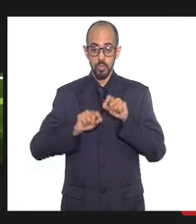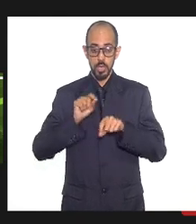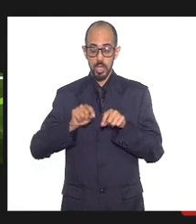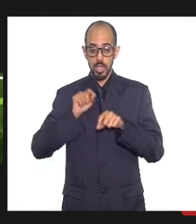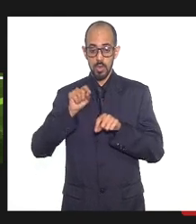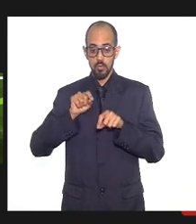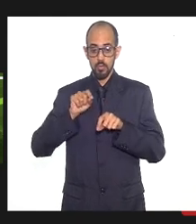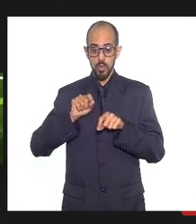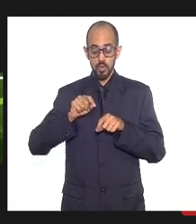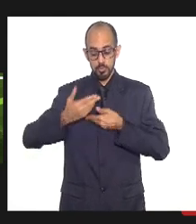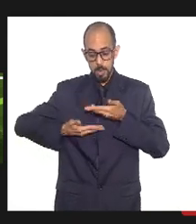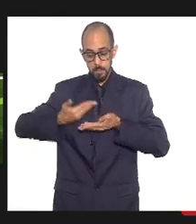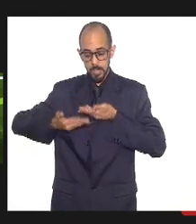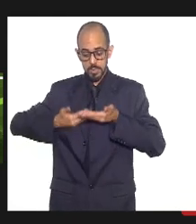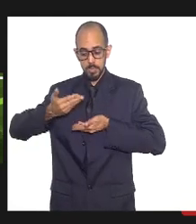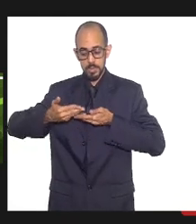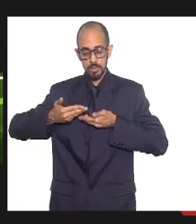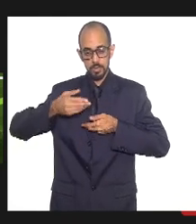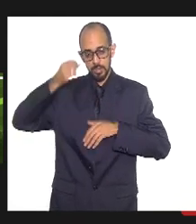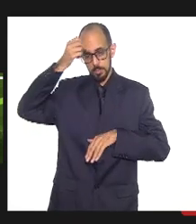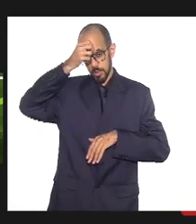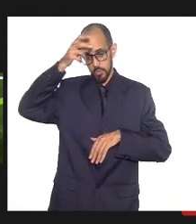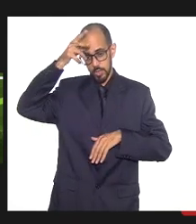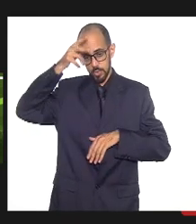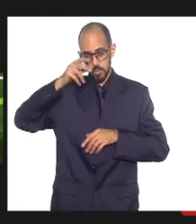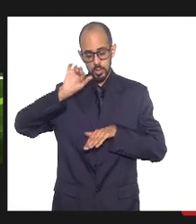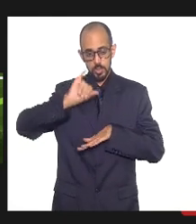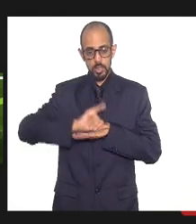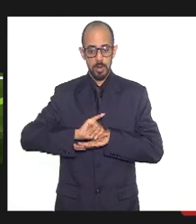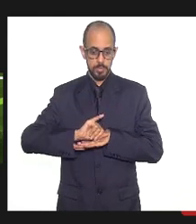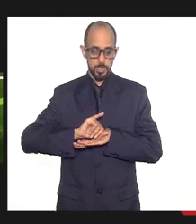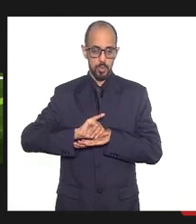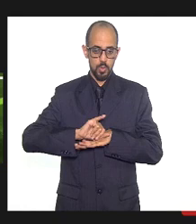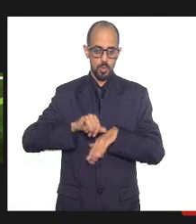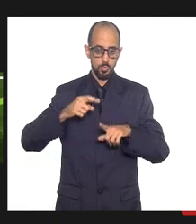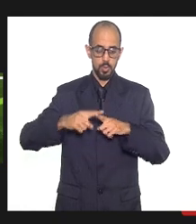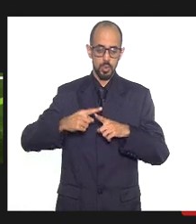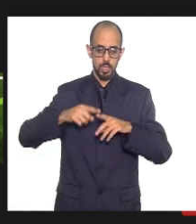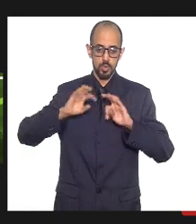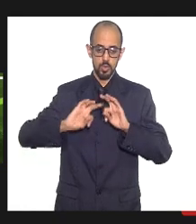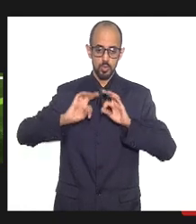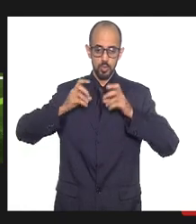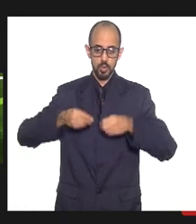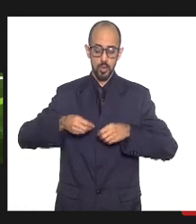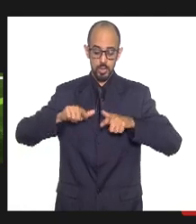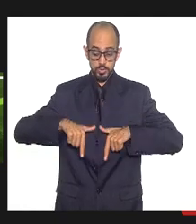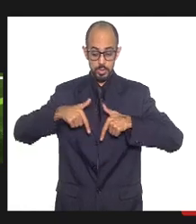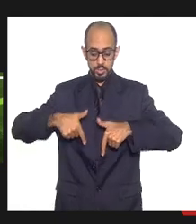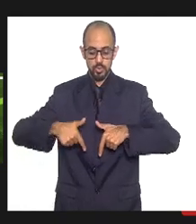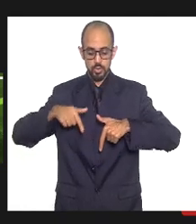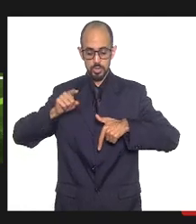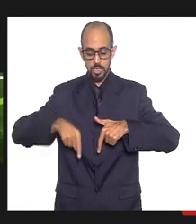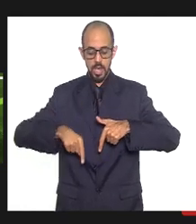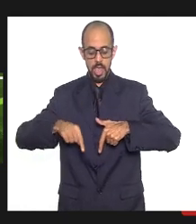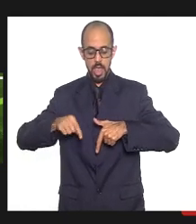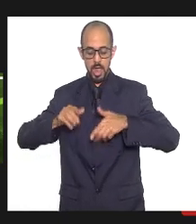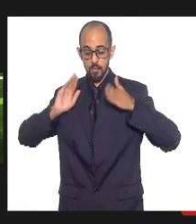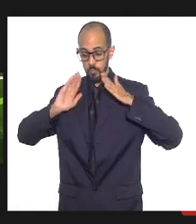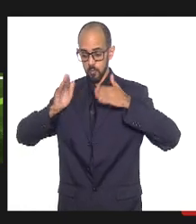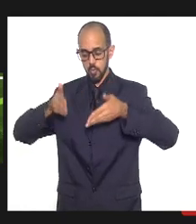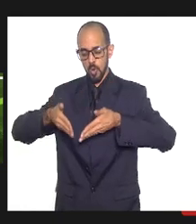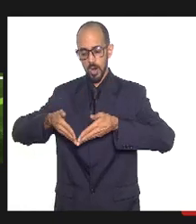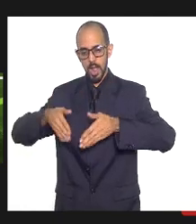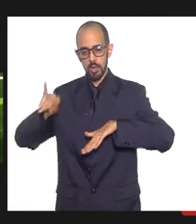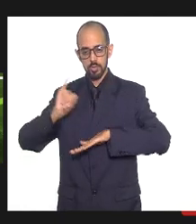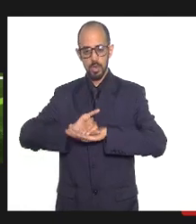uma coparticipação da prefeitura do estado do Rio de Janeiro, porque todas as ações elas acabam sendo voltadas para a região metropolitana do